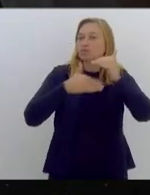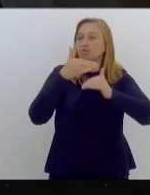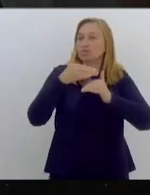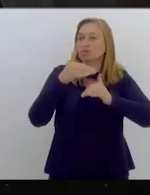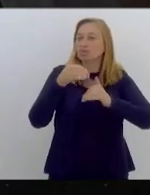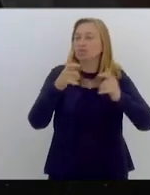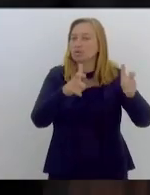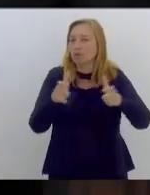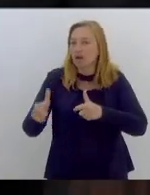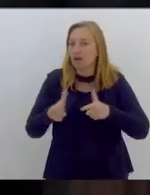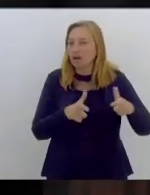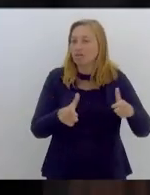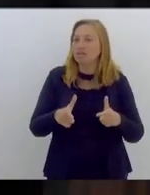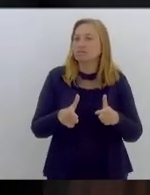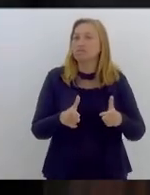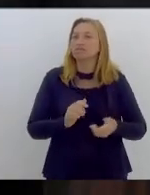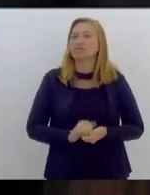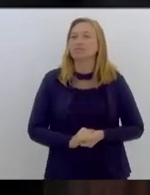Regional.